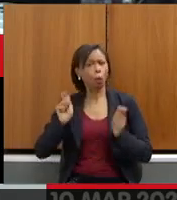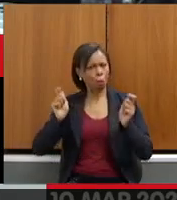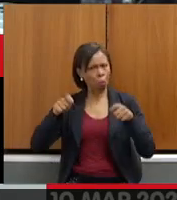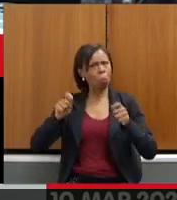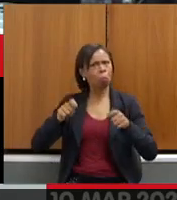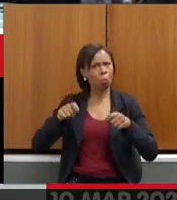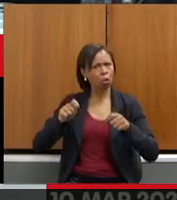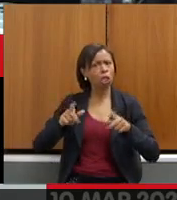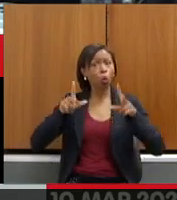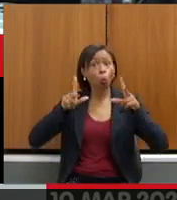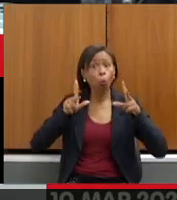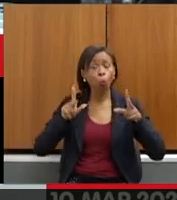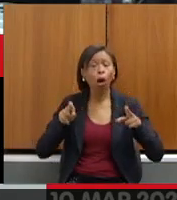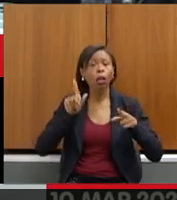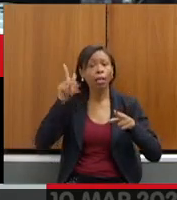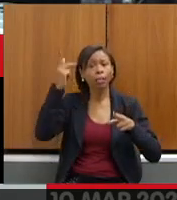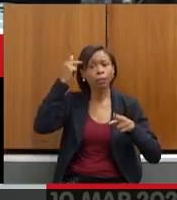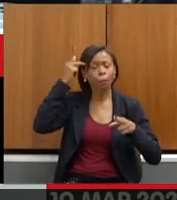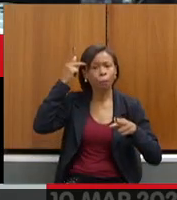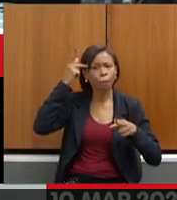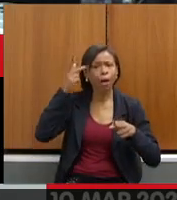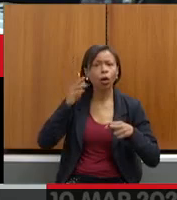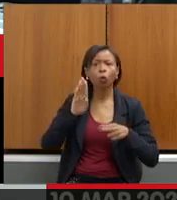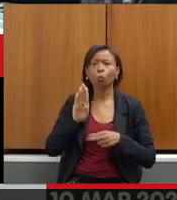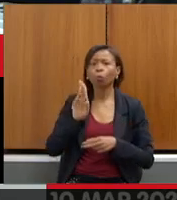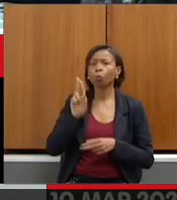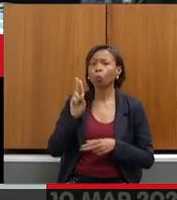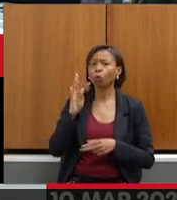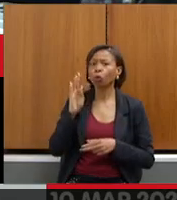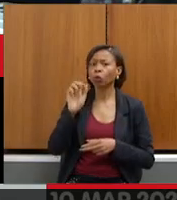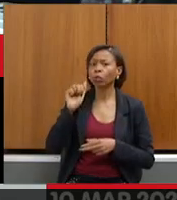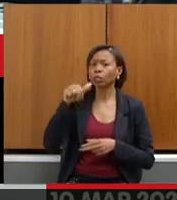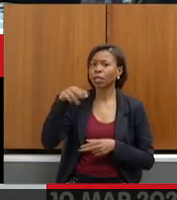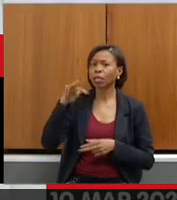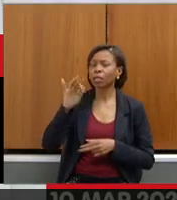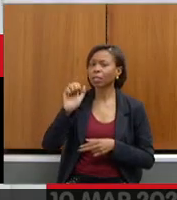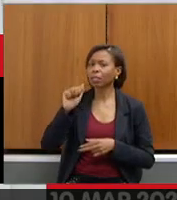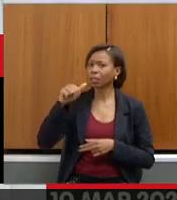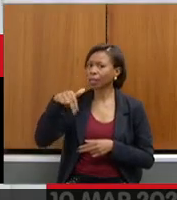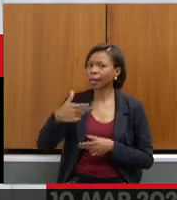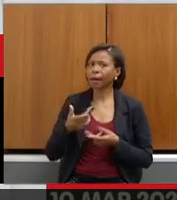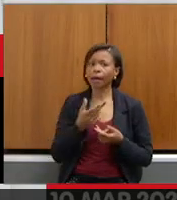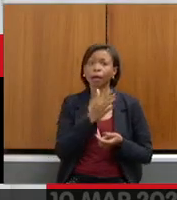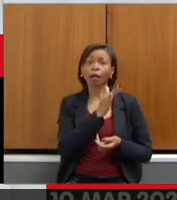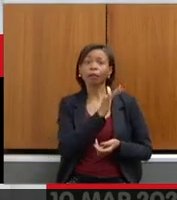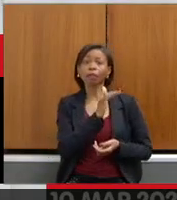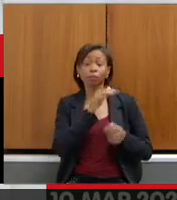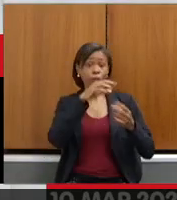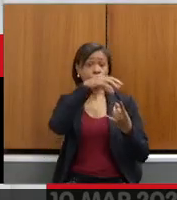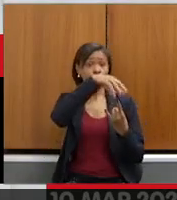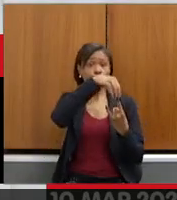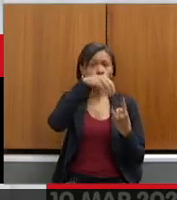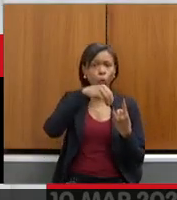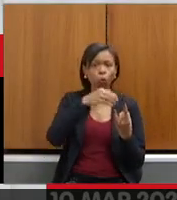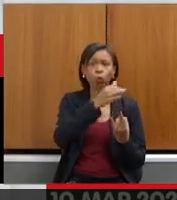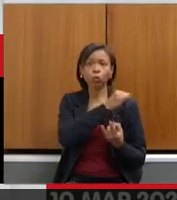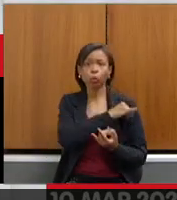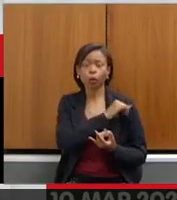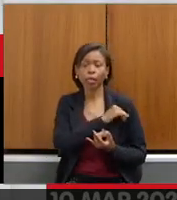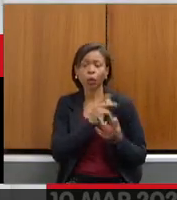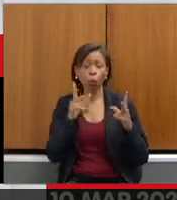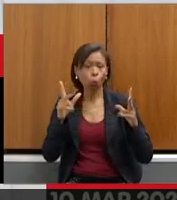Gerais o mesmo tu Butantã tá fazendo em São Paulo o mesmo que a Fiocruz tá fazendo no Rio de Janeiro assumed ela é